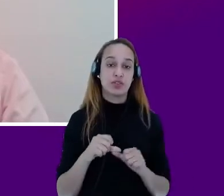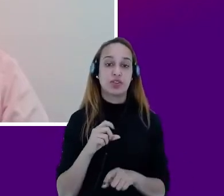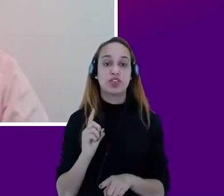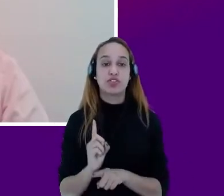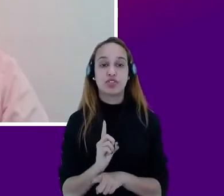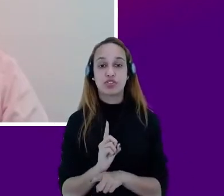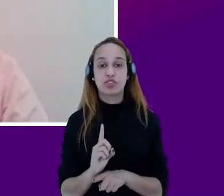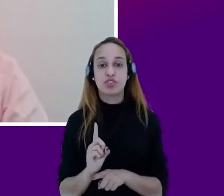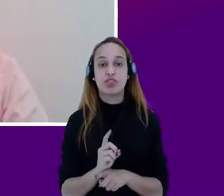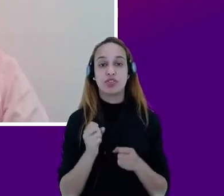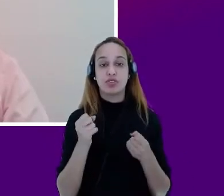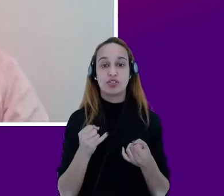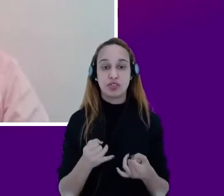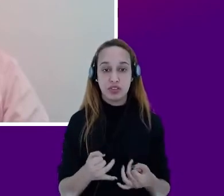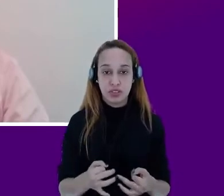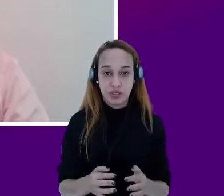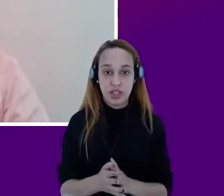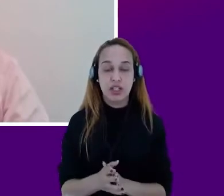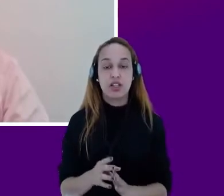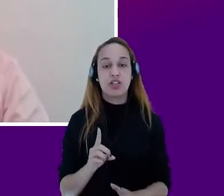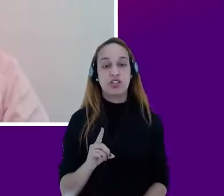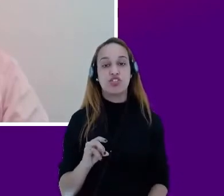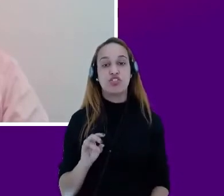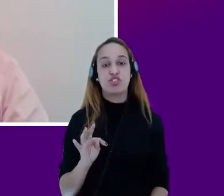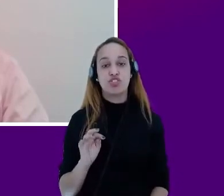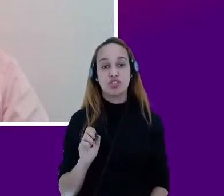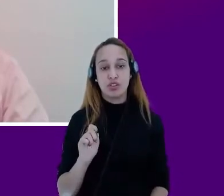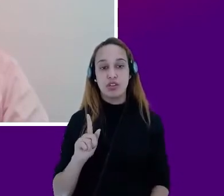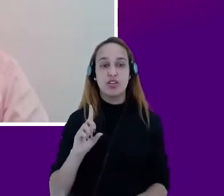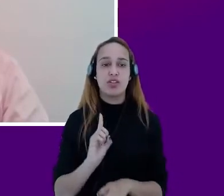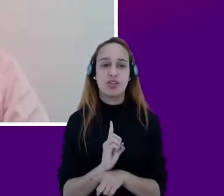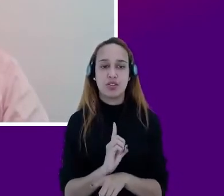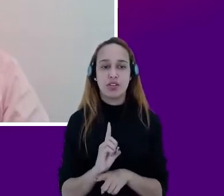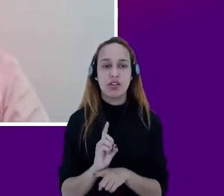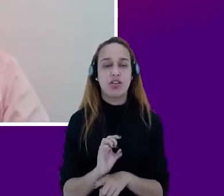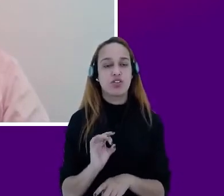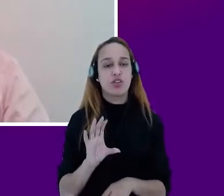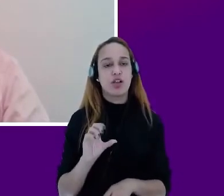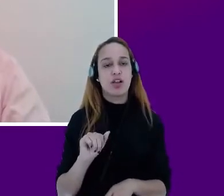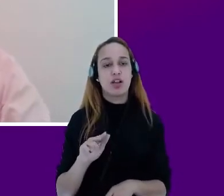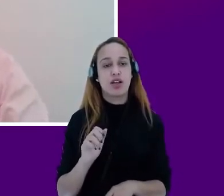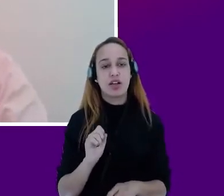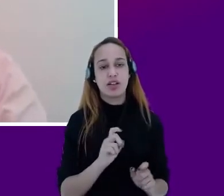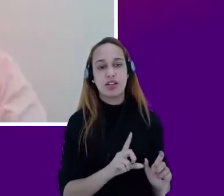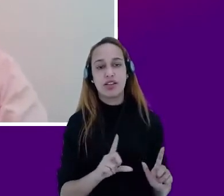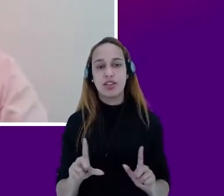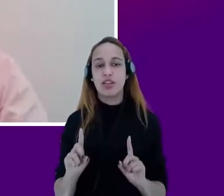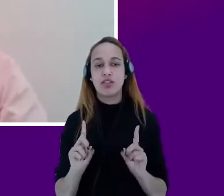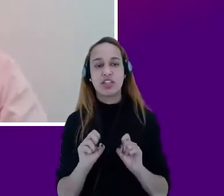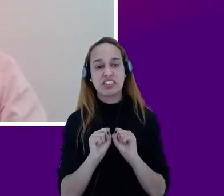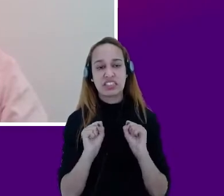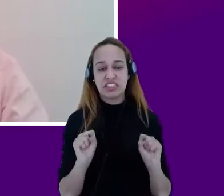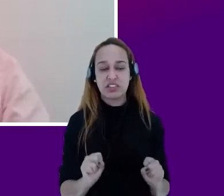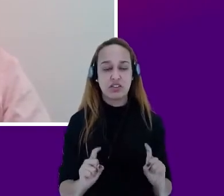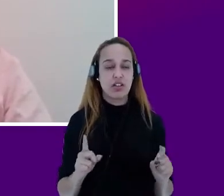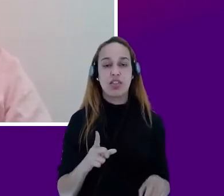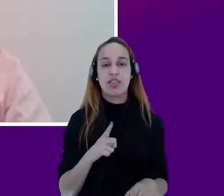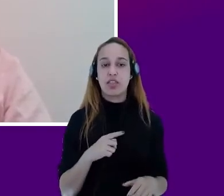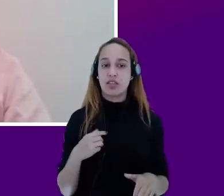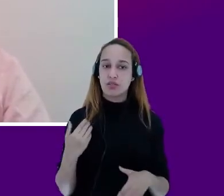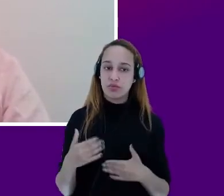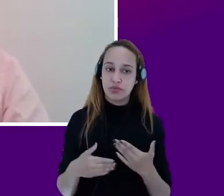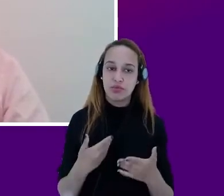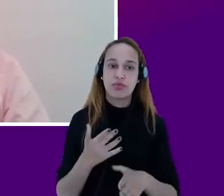em digital não é falar só apenas em canais. Tem toda a parte que a gente trouxe aqui de processo por trás, toda a parte de entendimento